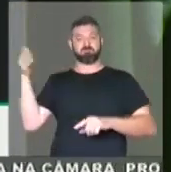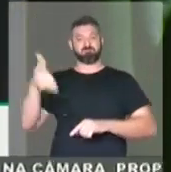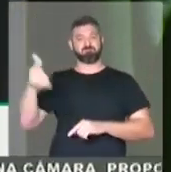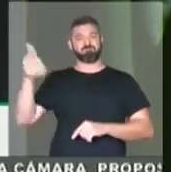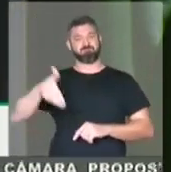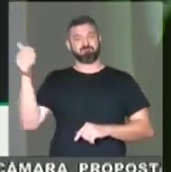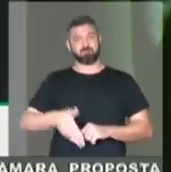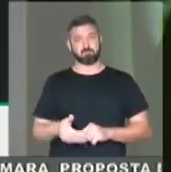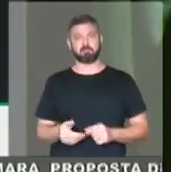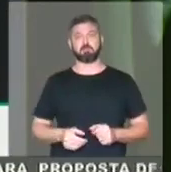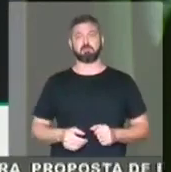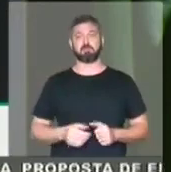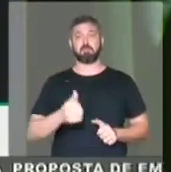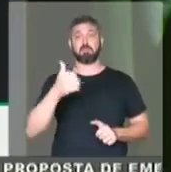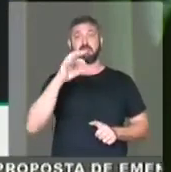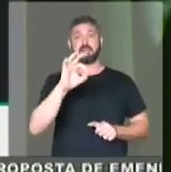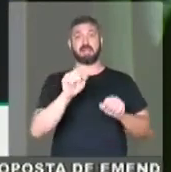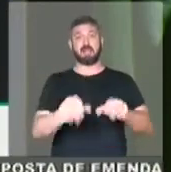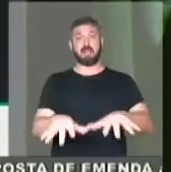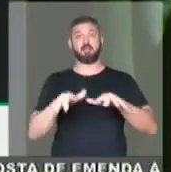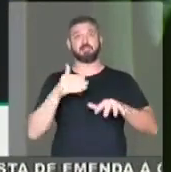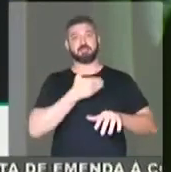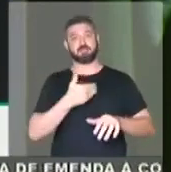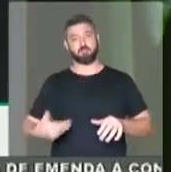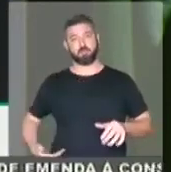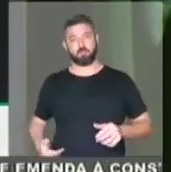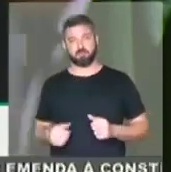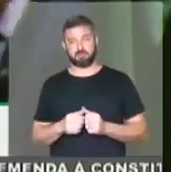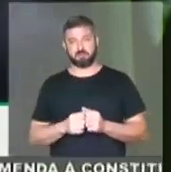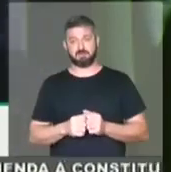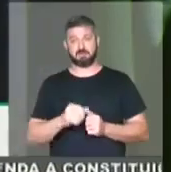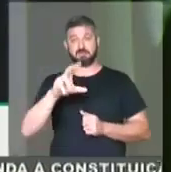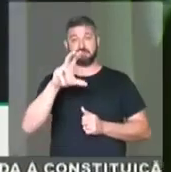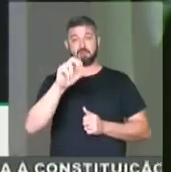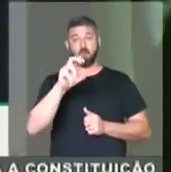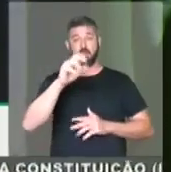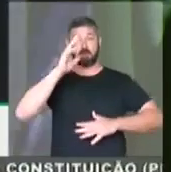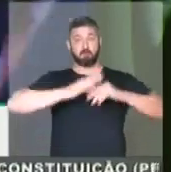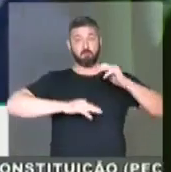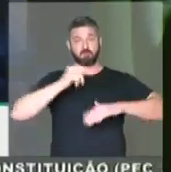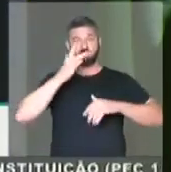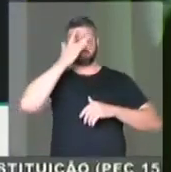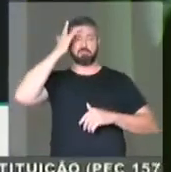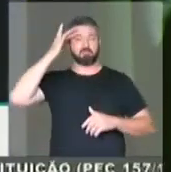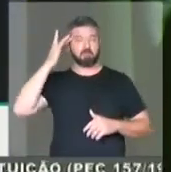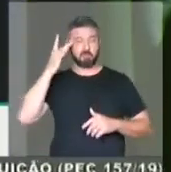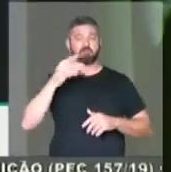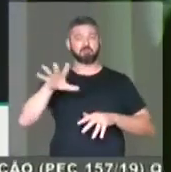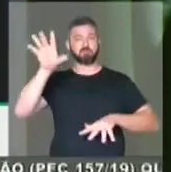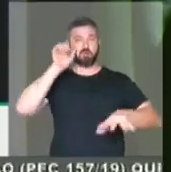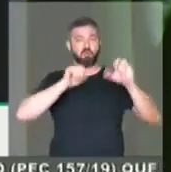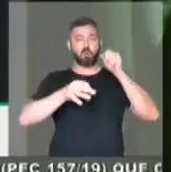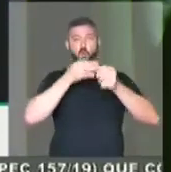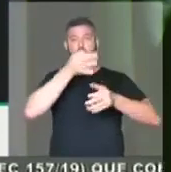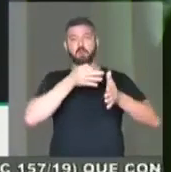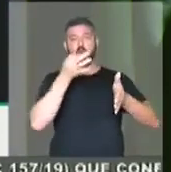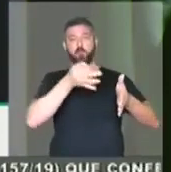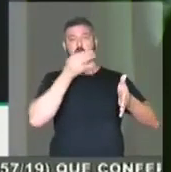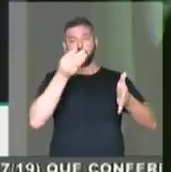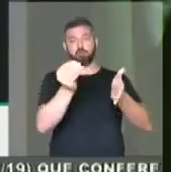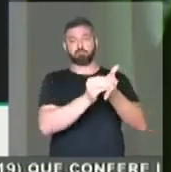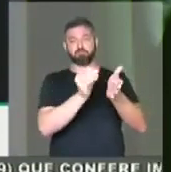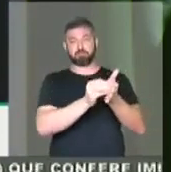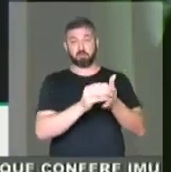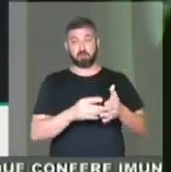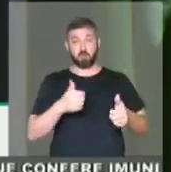a essa casa. Foram mais de 10 audiências públicas, mais de 50 especialistas escutados nesse processo. O combate